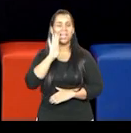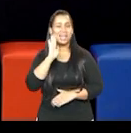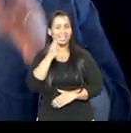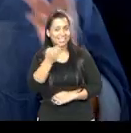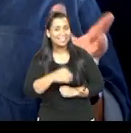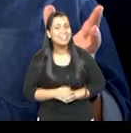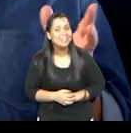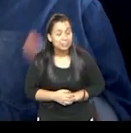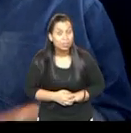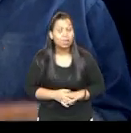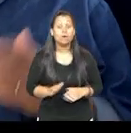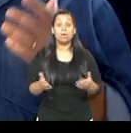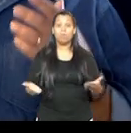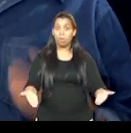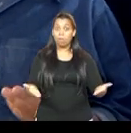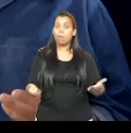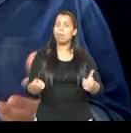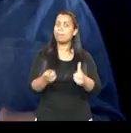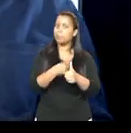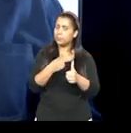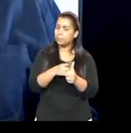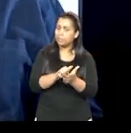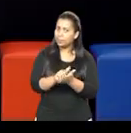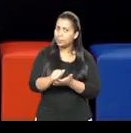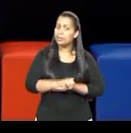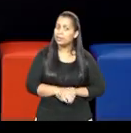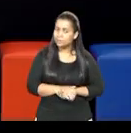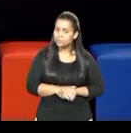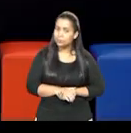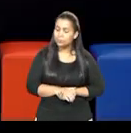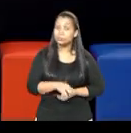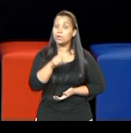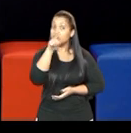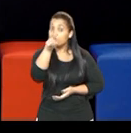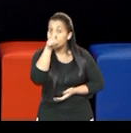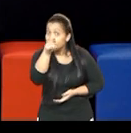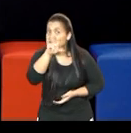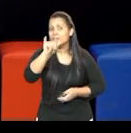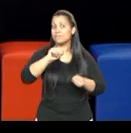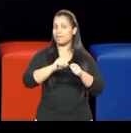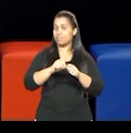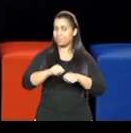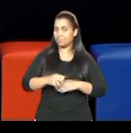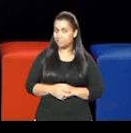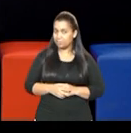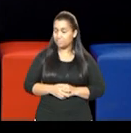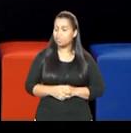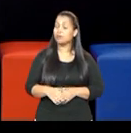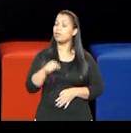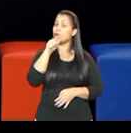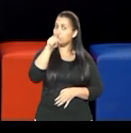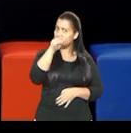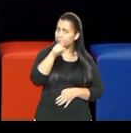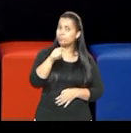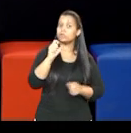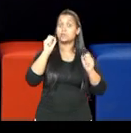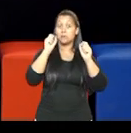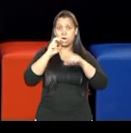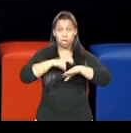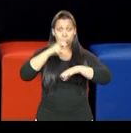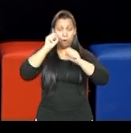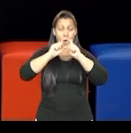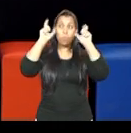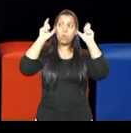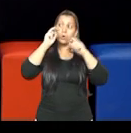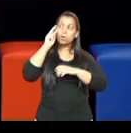né? Pessoal, essa foi a primeira atividade. E é você que tem que fazer, hein? É você que tem que acordar cedo e